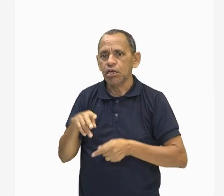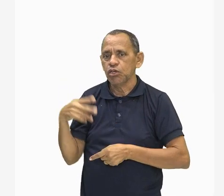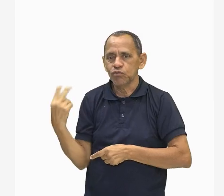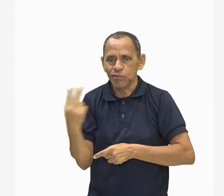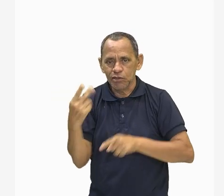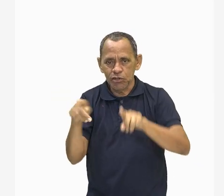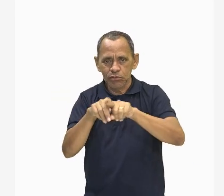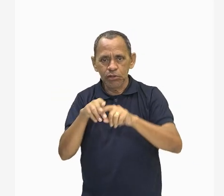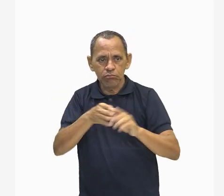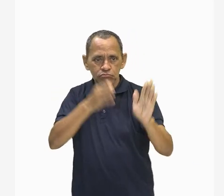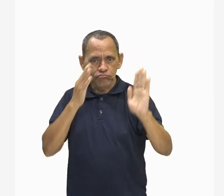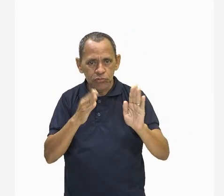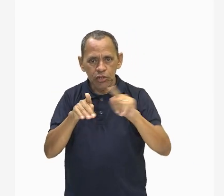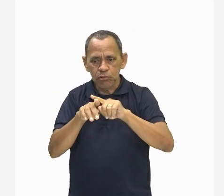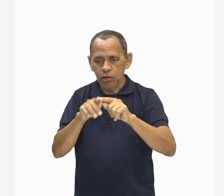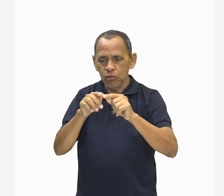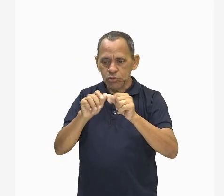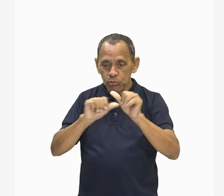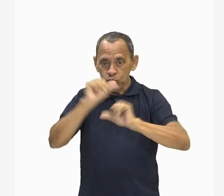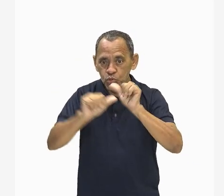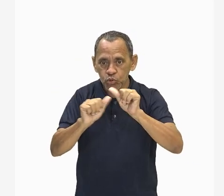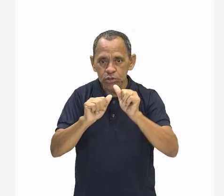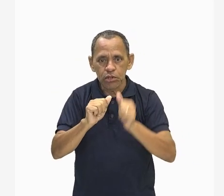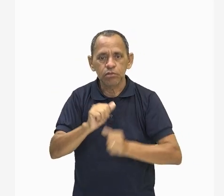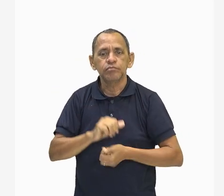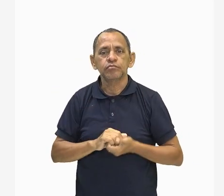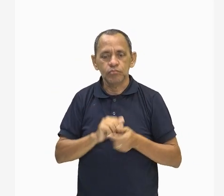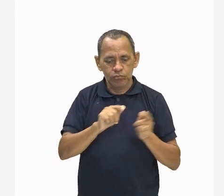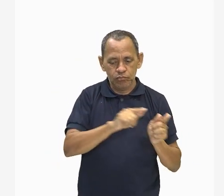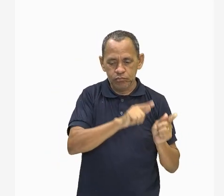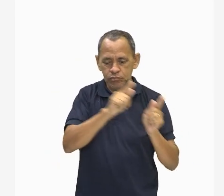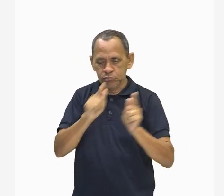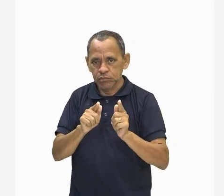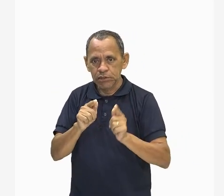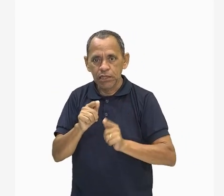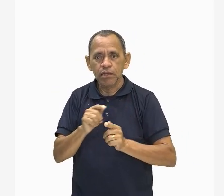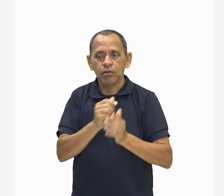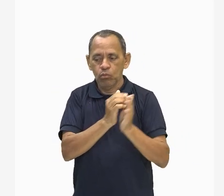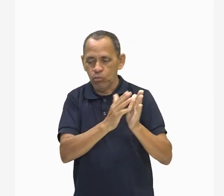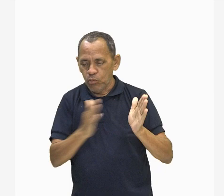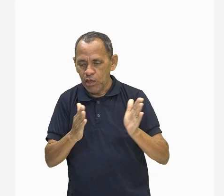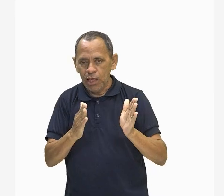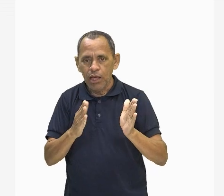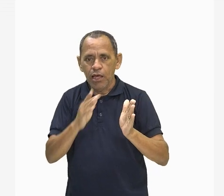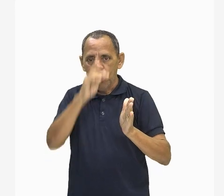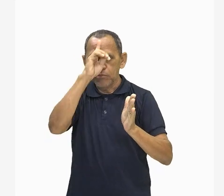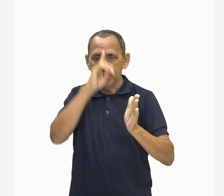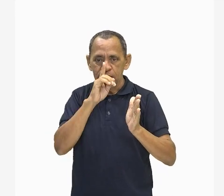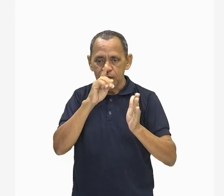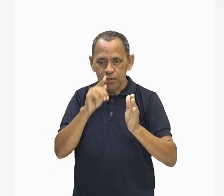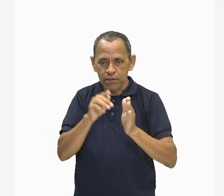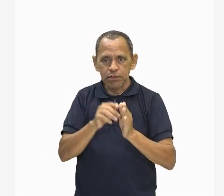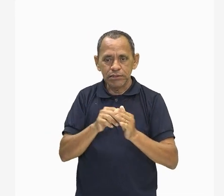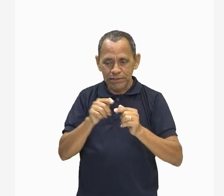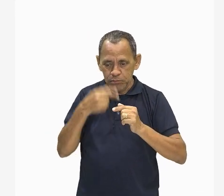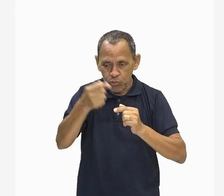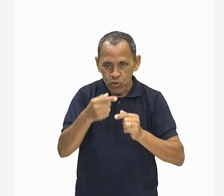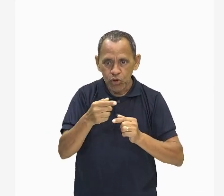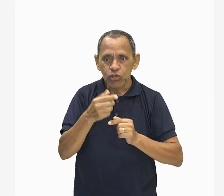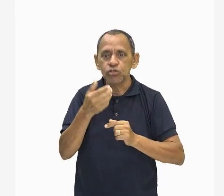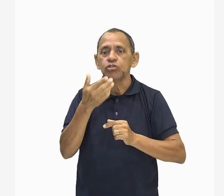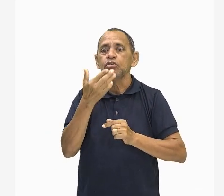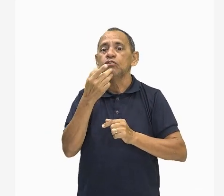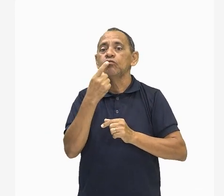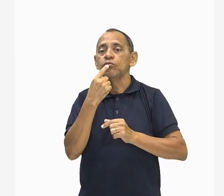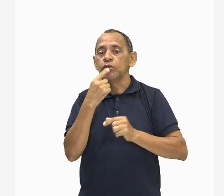você passa ali para a faixa amarela, que é o 6º kyu. Em seguida vem a faixa vermelha, vem a faixa